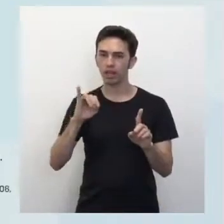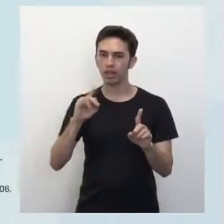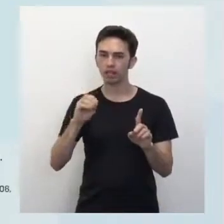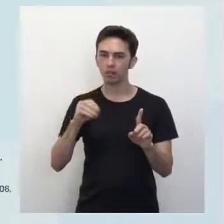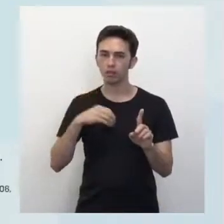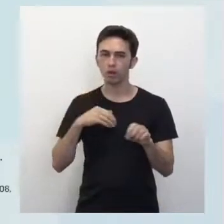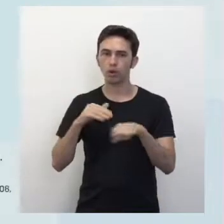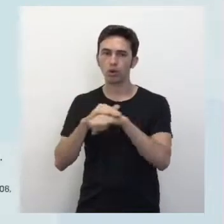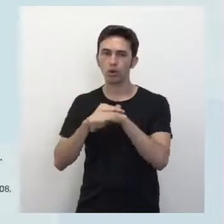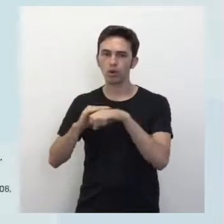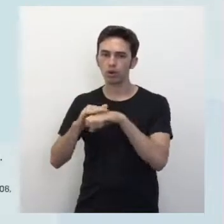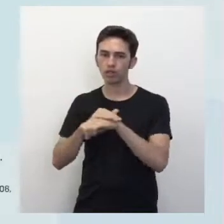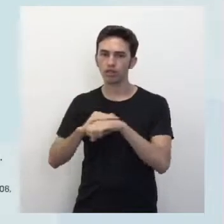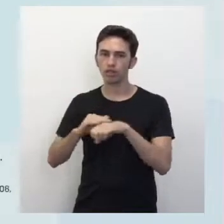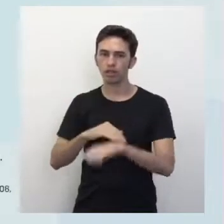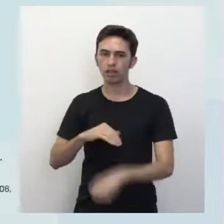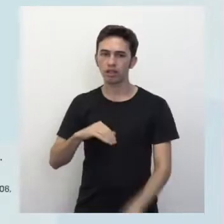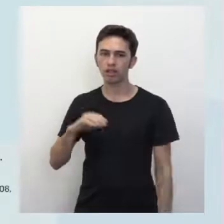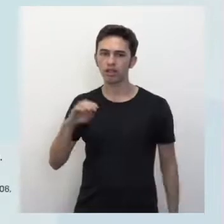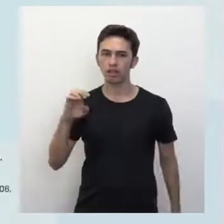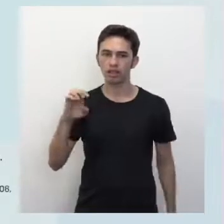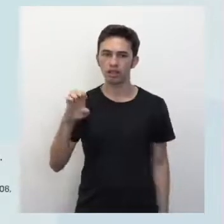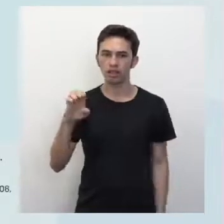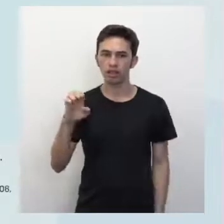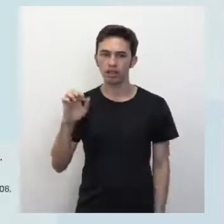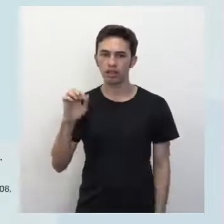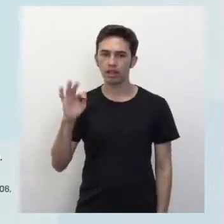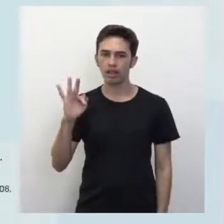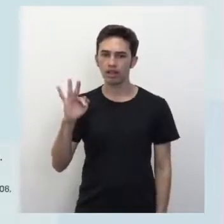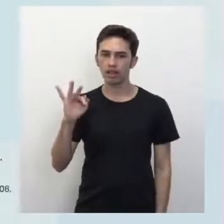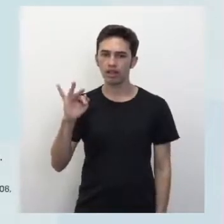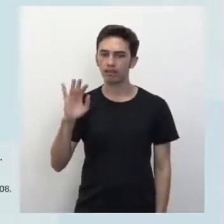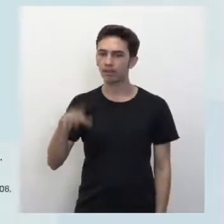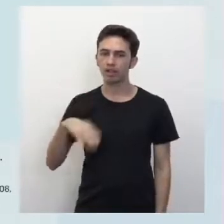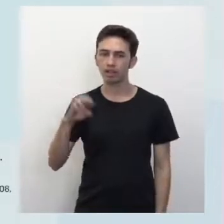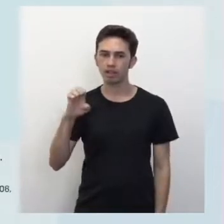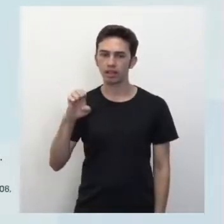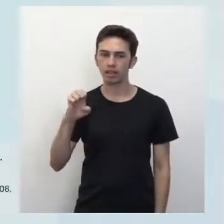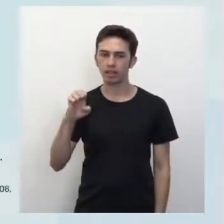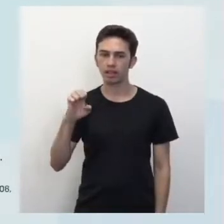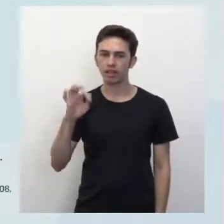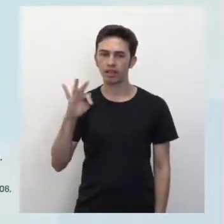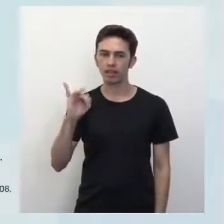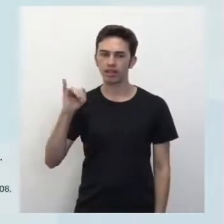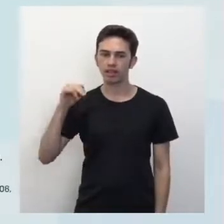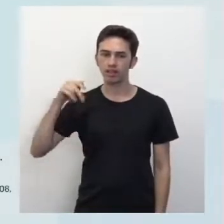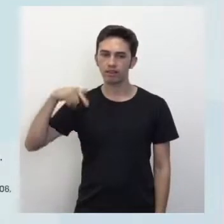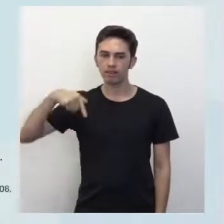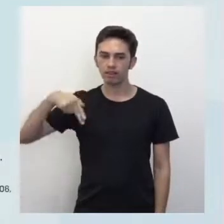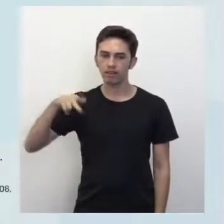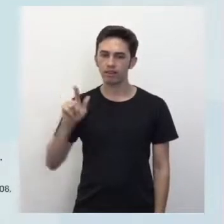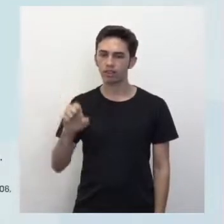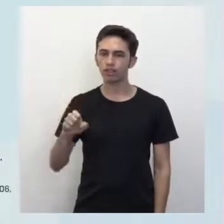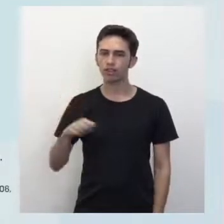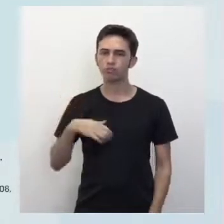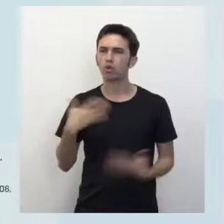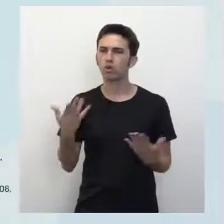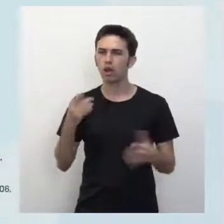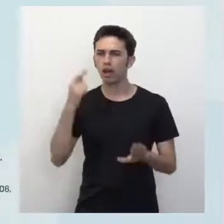com a Esfinge, né? Que concepção de liberdade será que